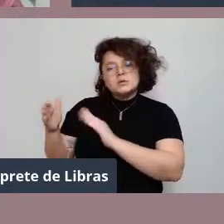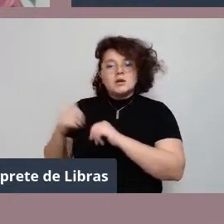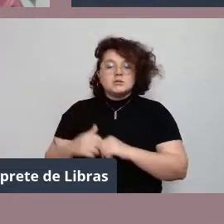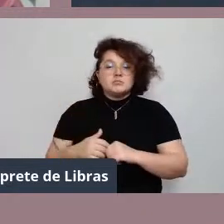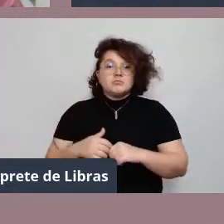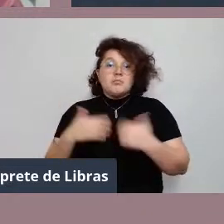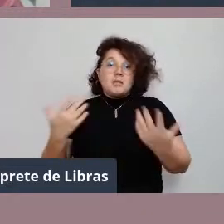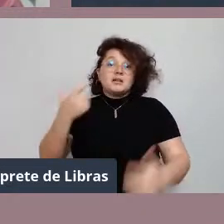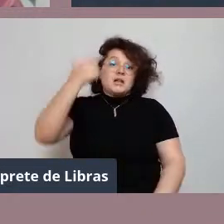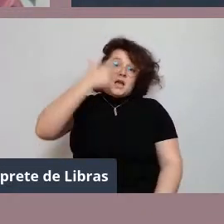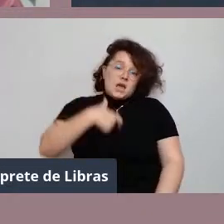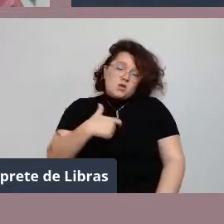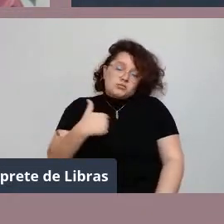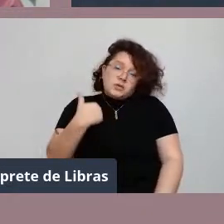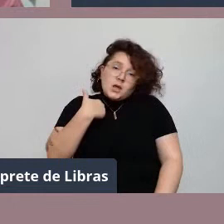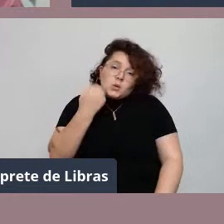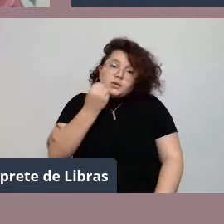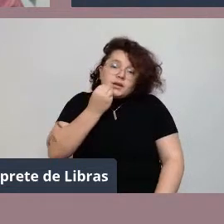eu tentei também